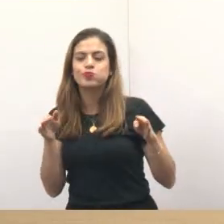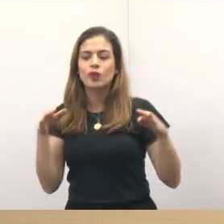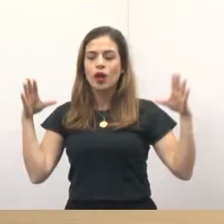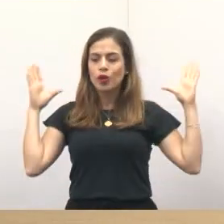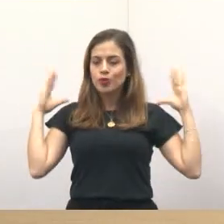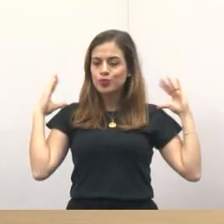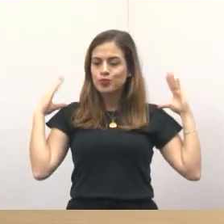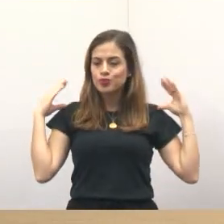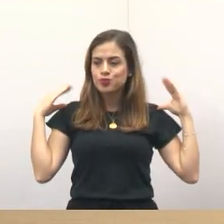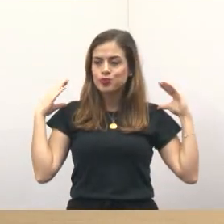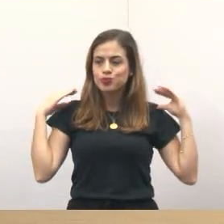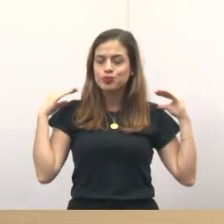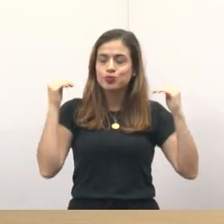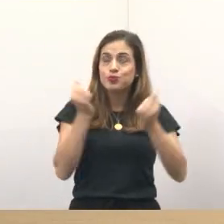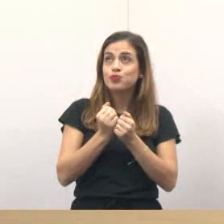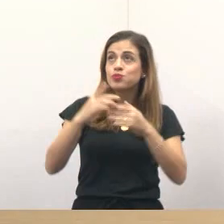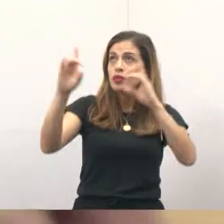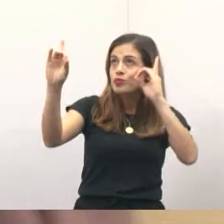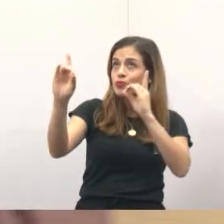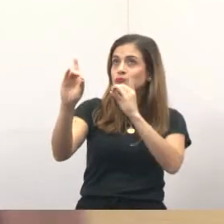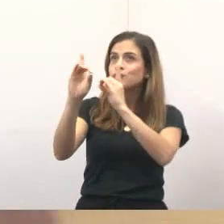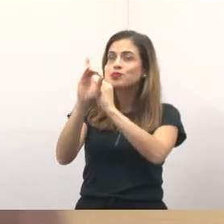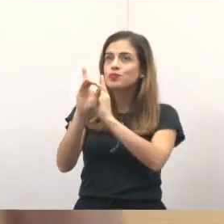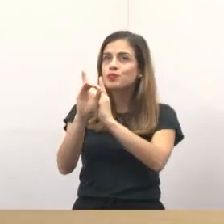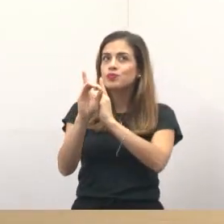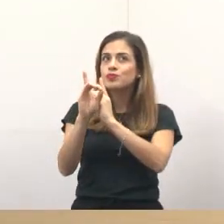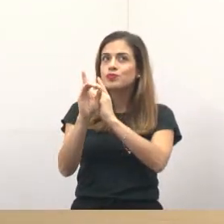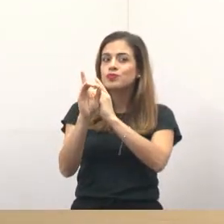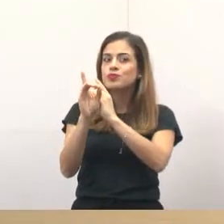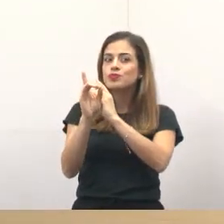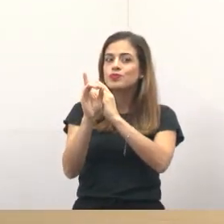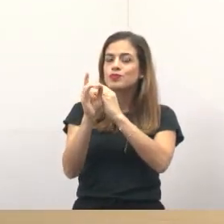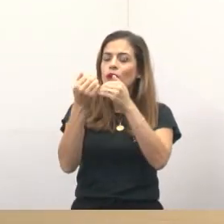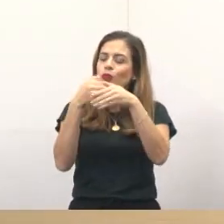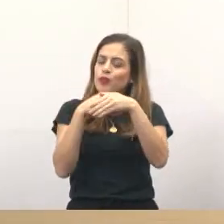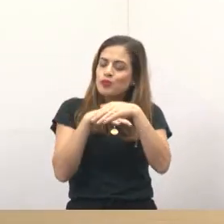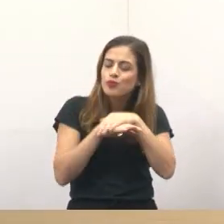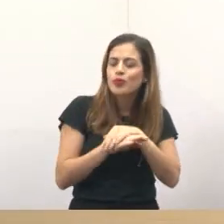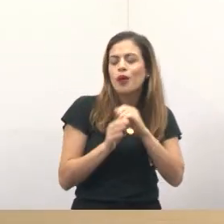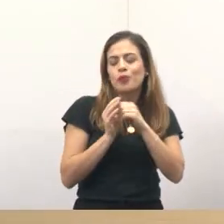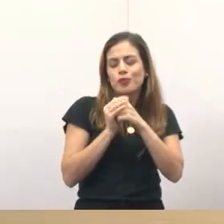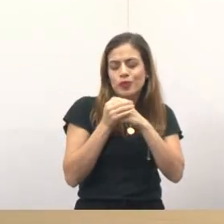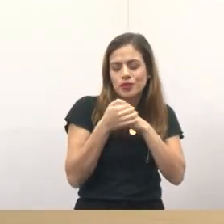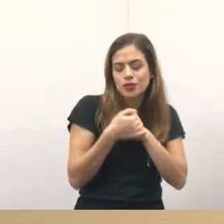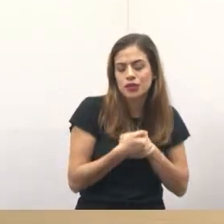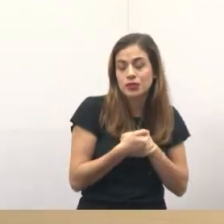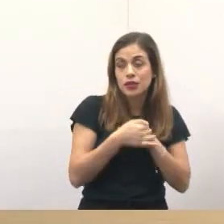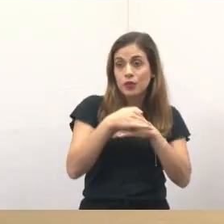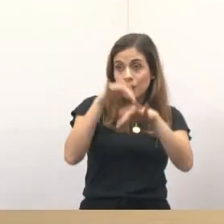suas asas você encontrará refúgio.